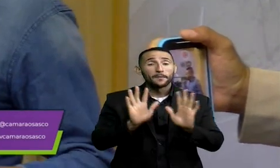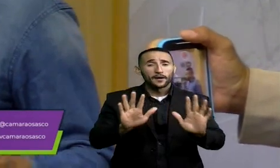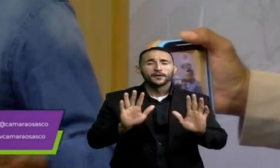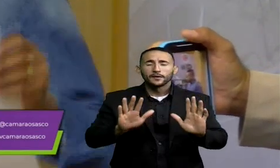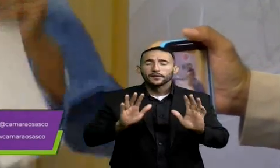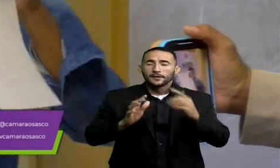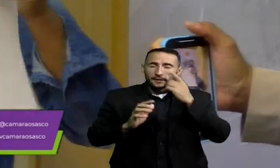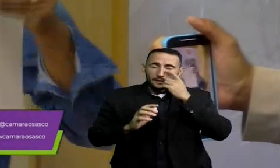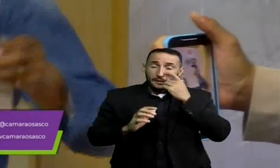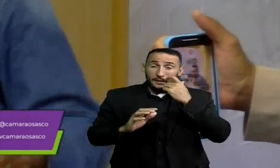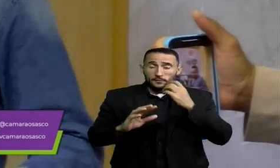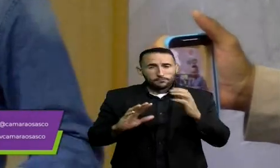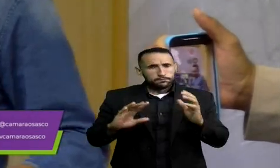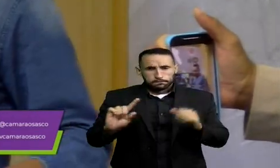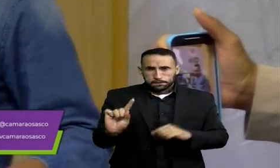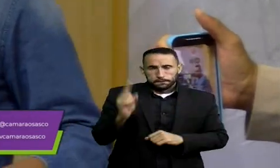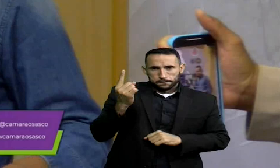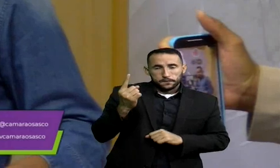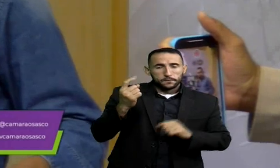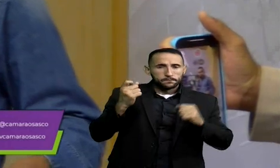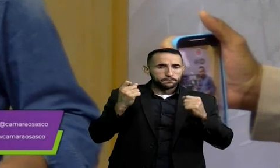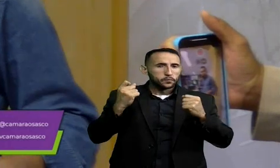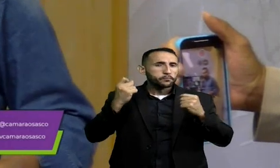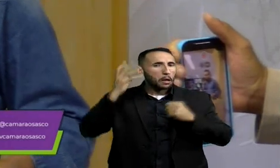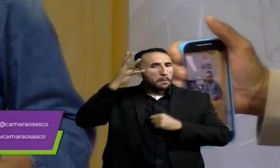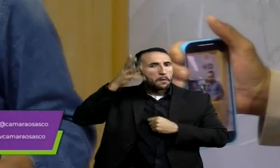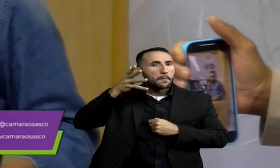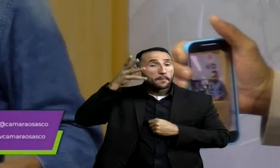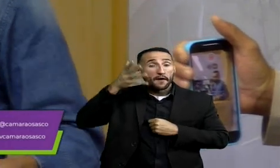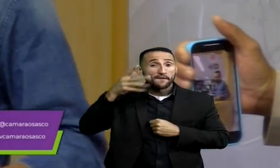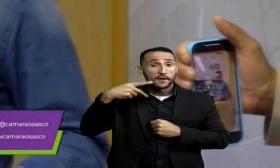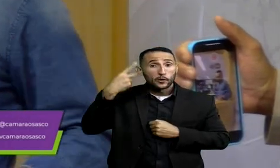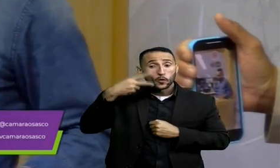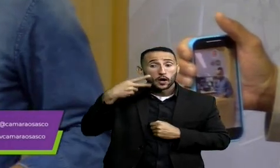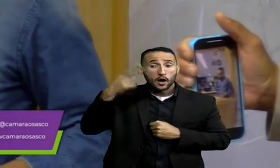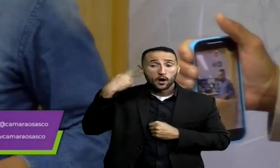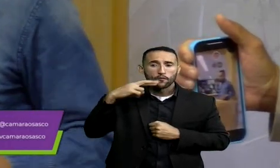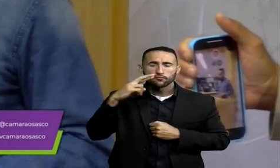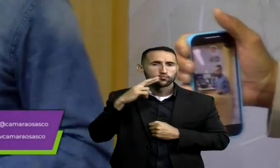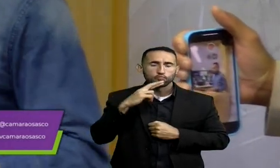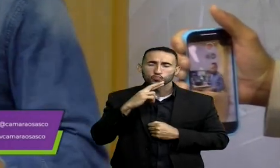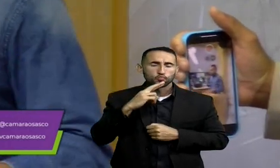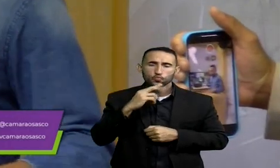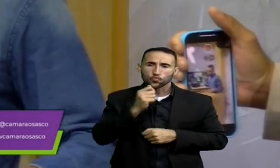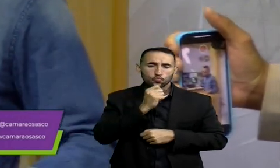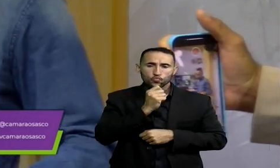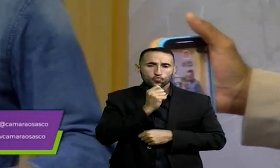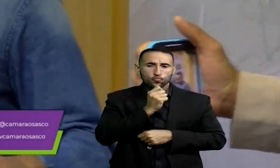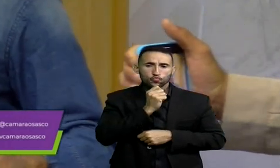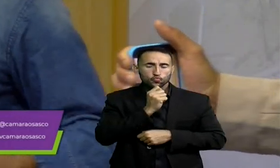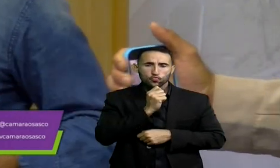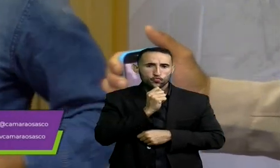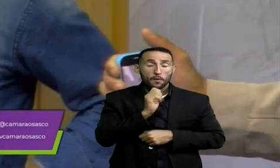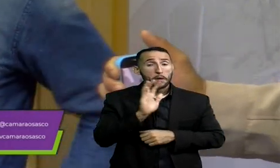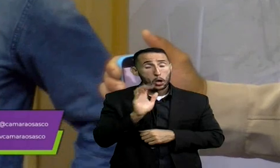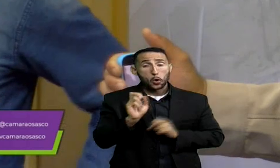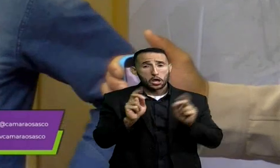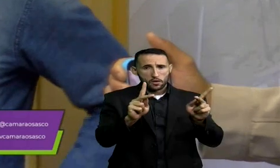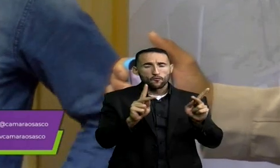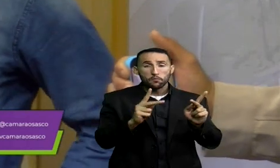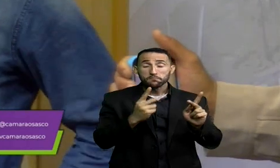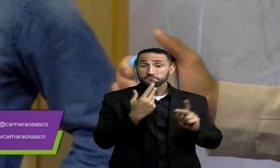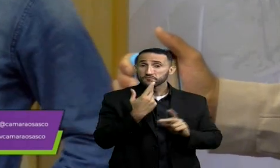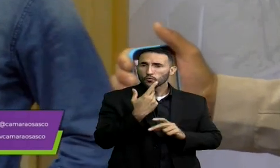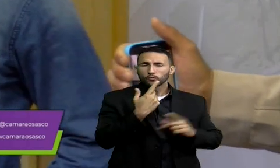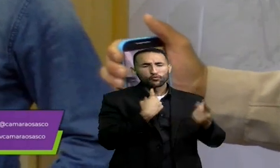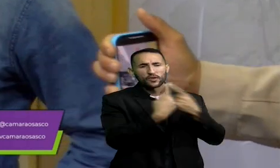Presidente eh o vereador Ralf não está presente queria fazer um apelo ao líder do governo Né tava